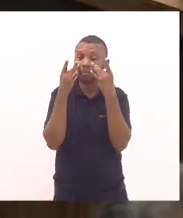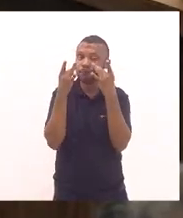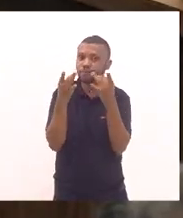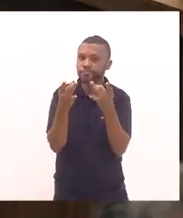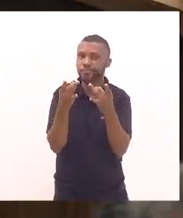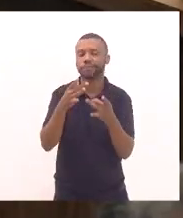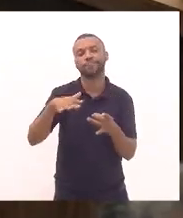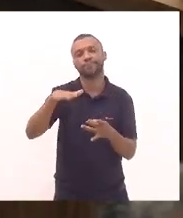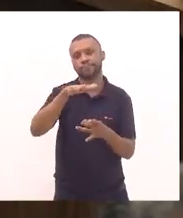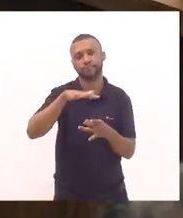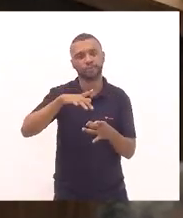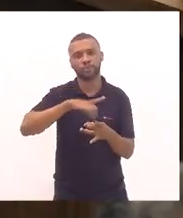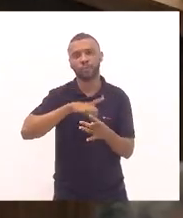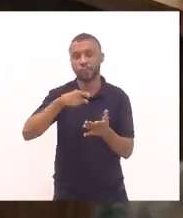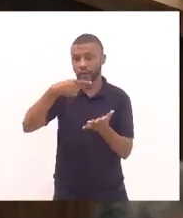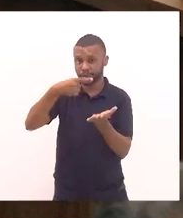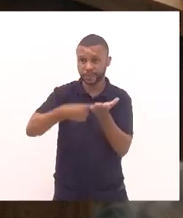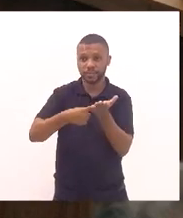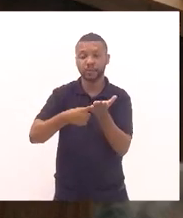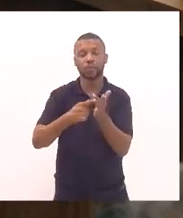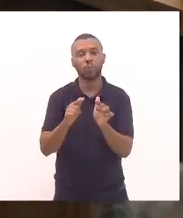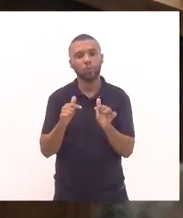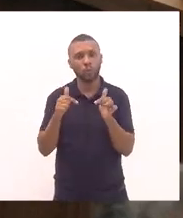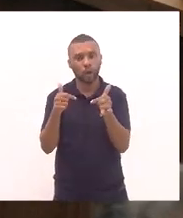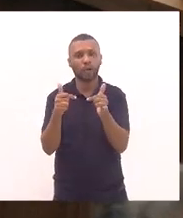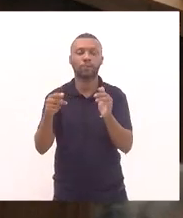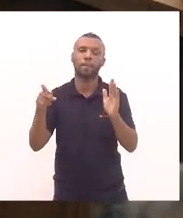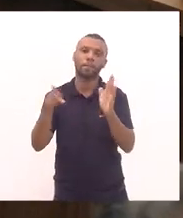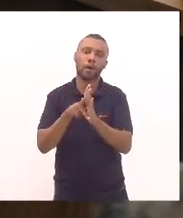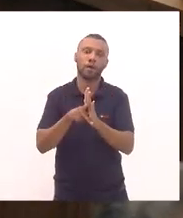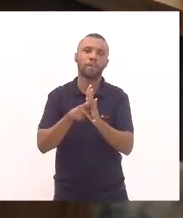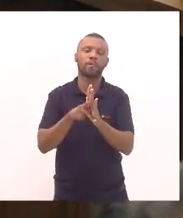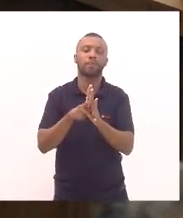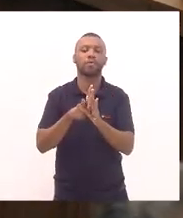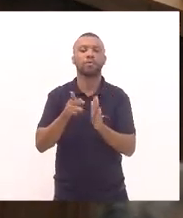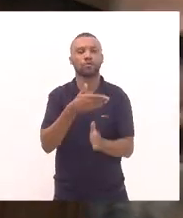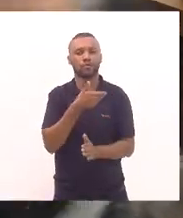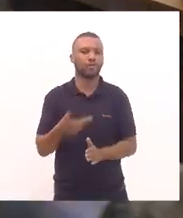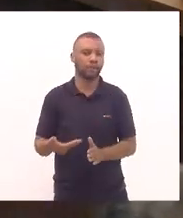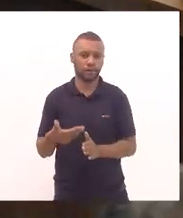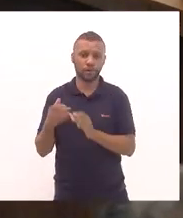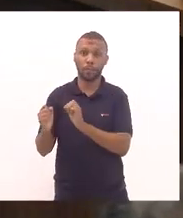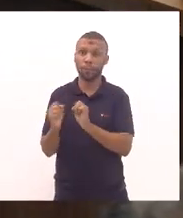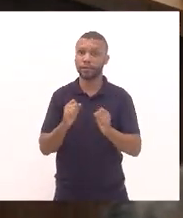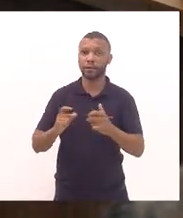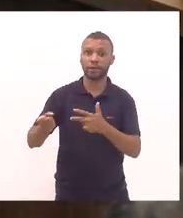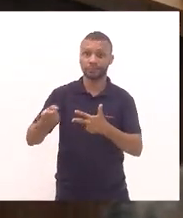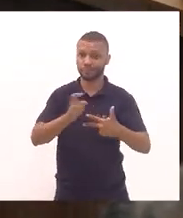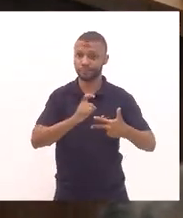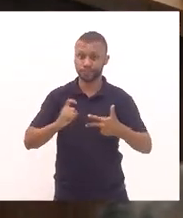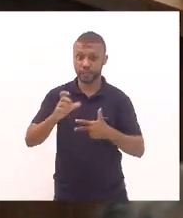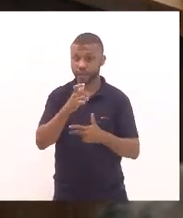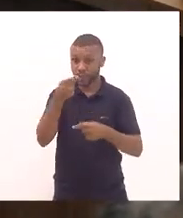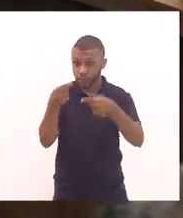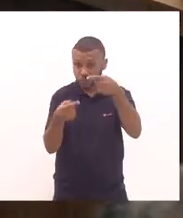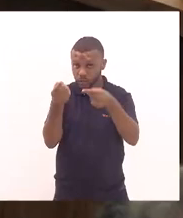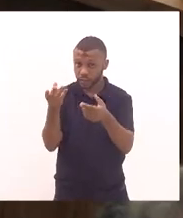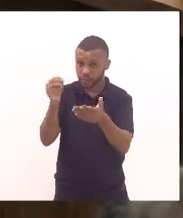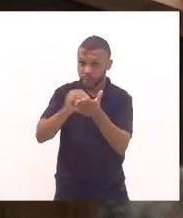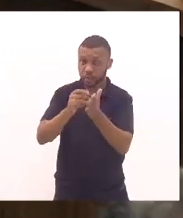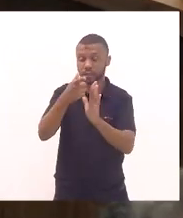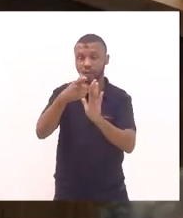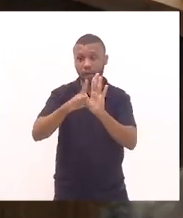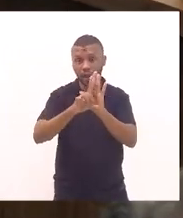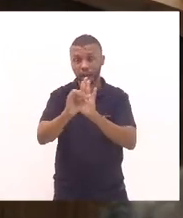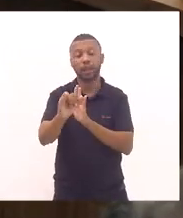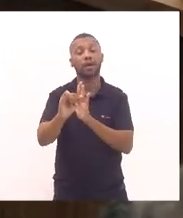disso será disciplinado por ato próprio do Poder Executivo. O que a gente quer garantir na lei orgânica é este tempo